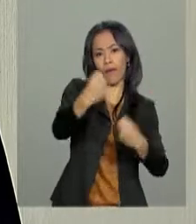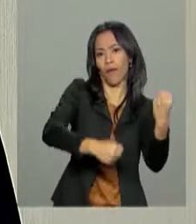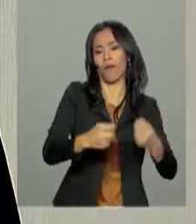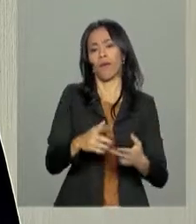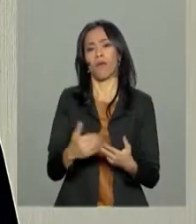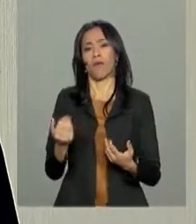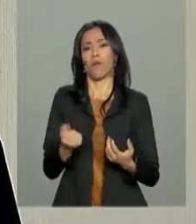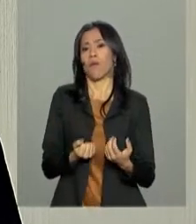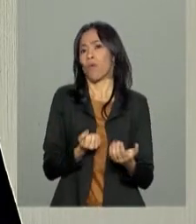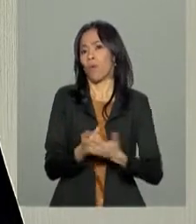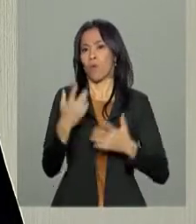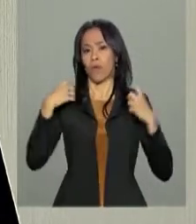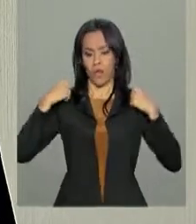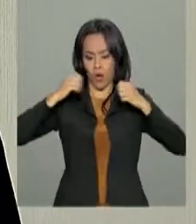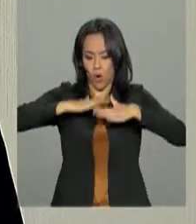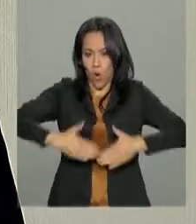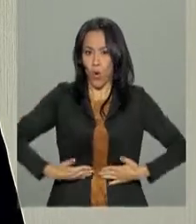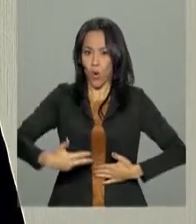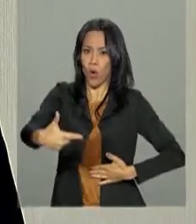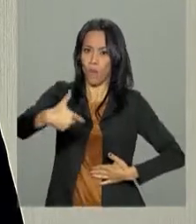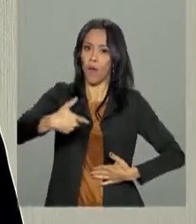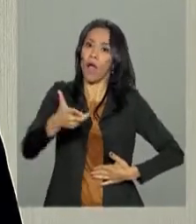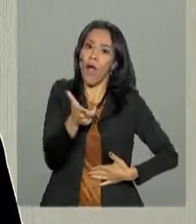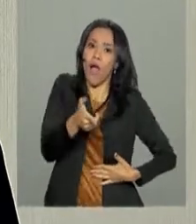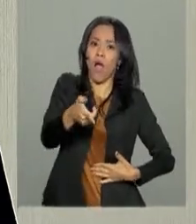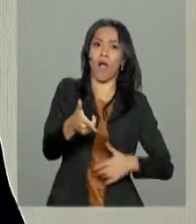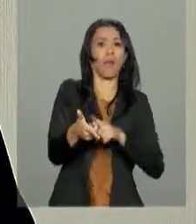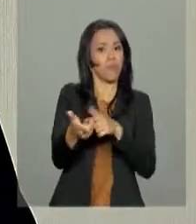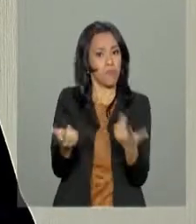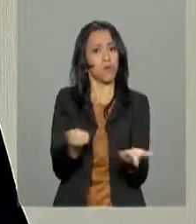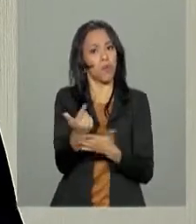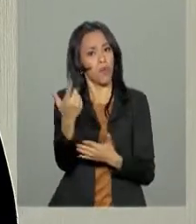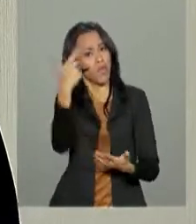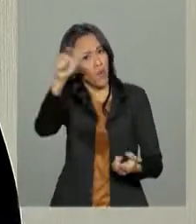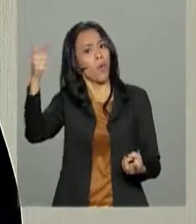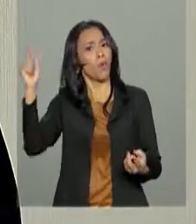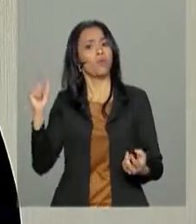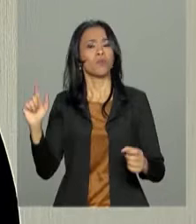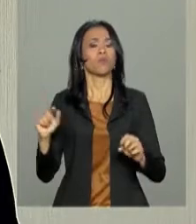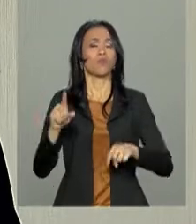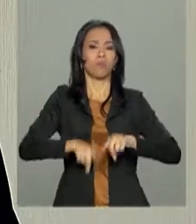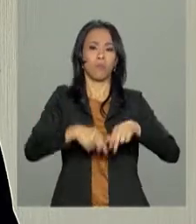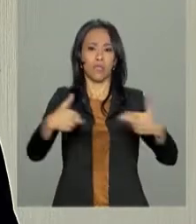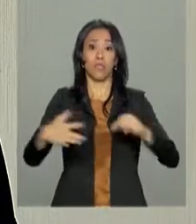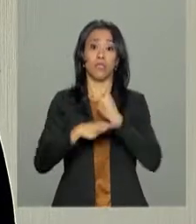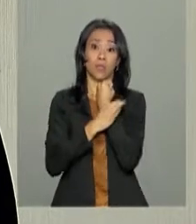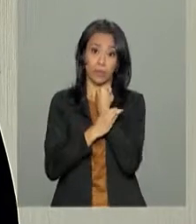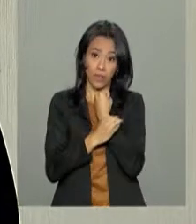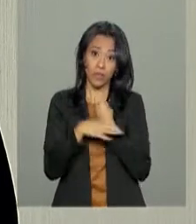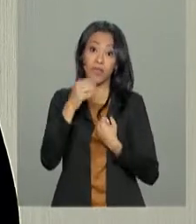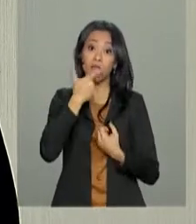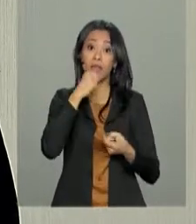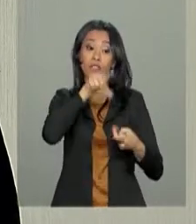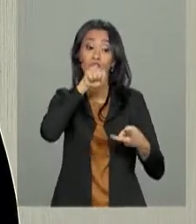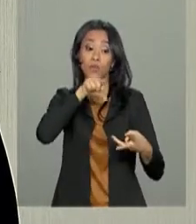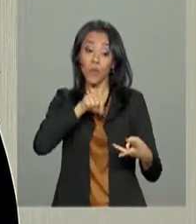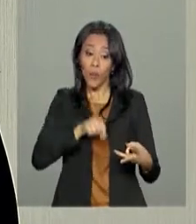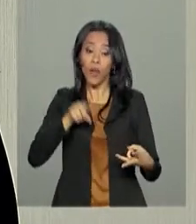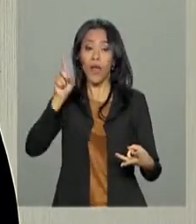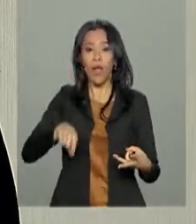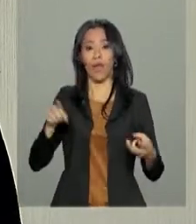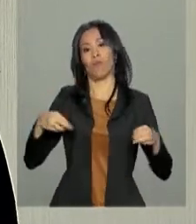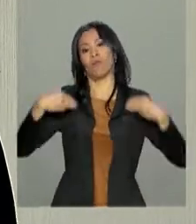armas e outros equipamentos né pra segurança esses equipamentos serão definidos pelo ministério da